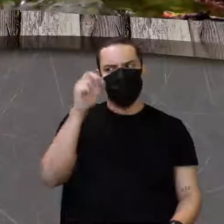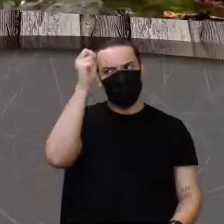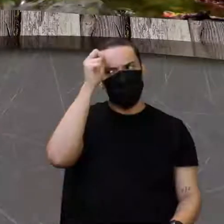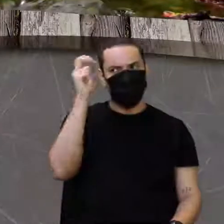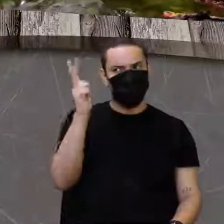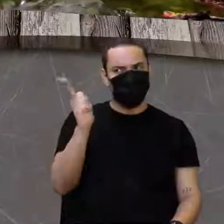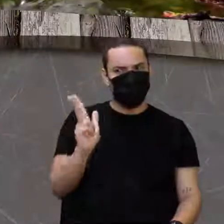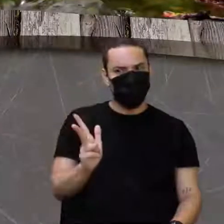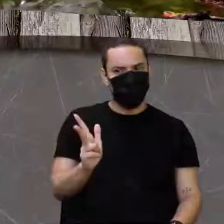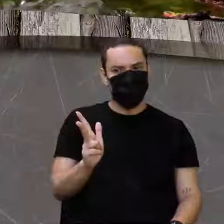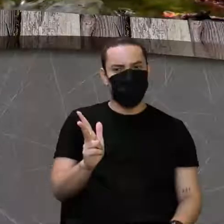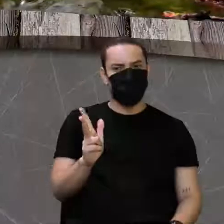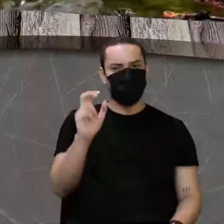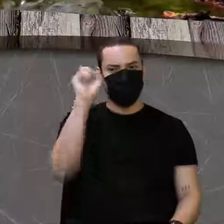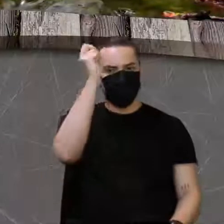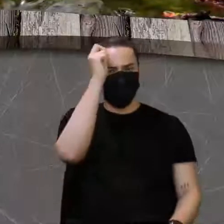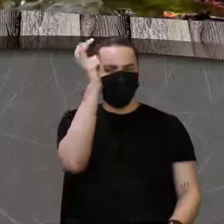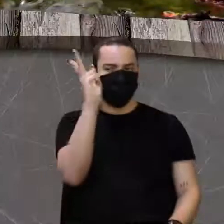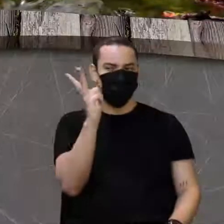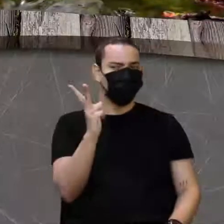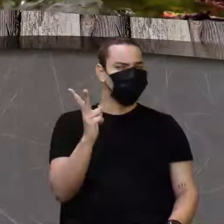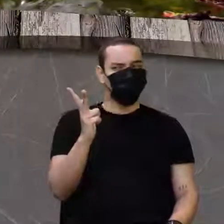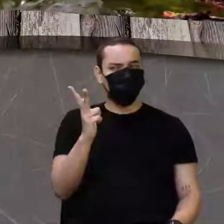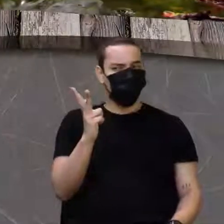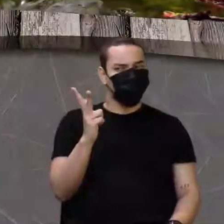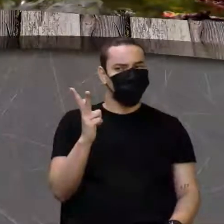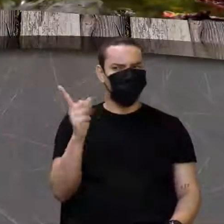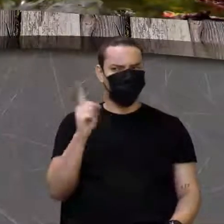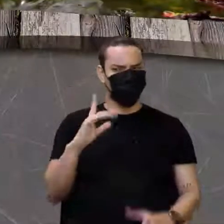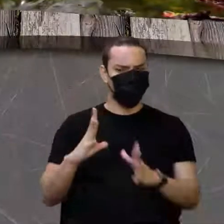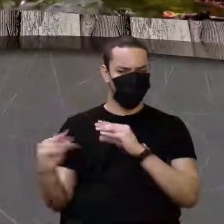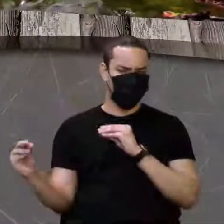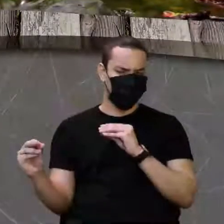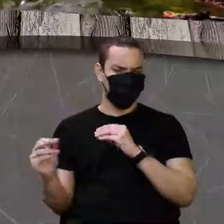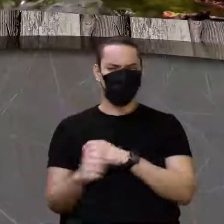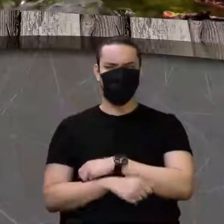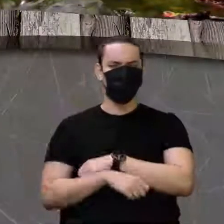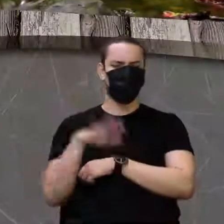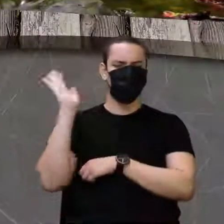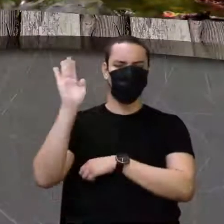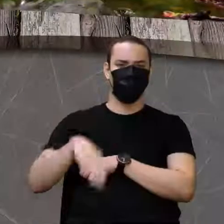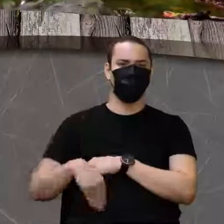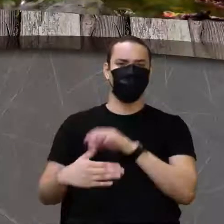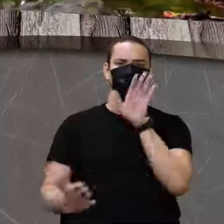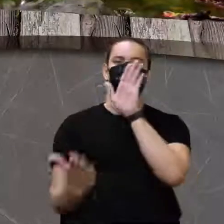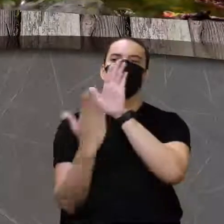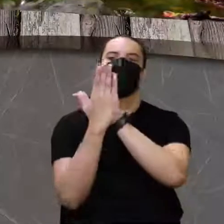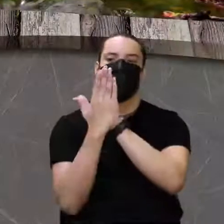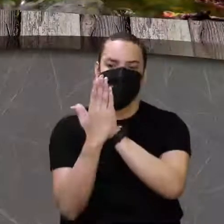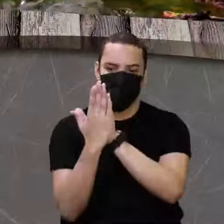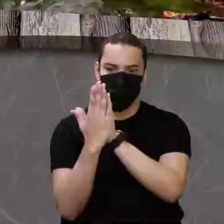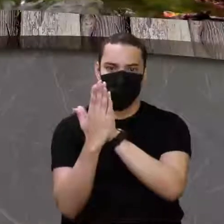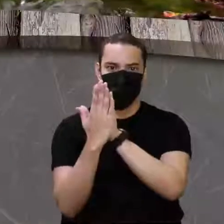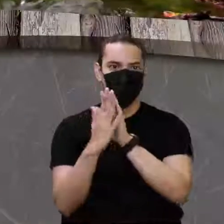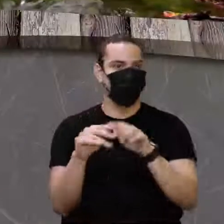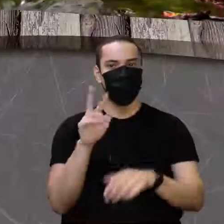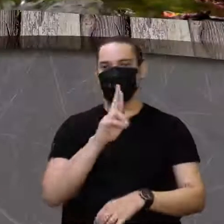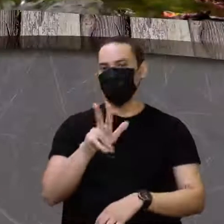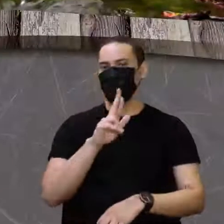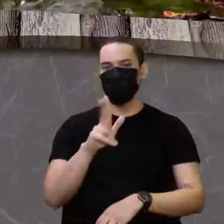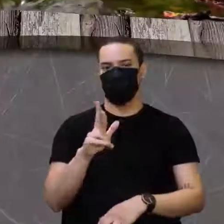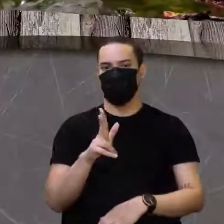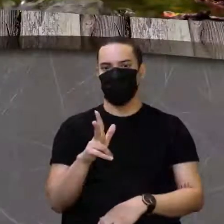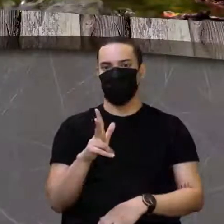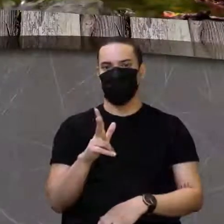né, para nosso entendimento, que eles são espertos. Vou fugir nada, vou correr nada, vou encarar de frente. Mas só que ele não encara de frente.